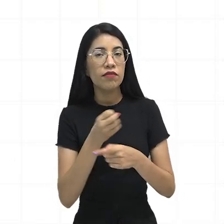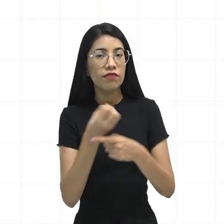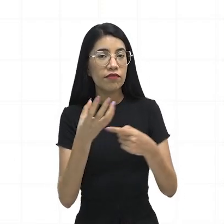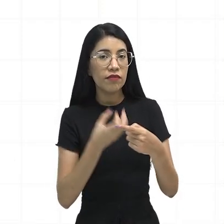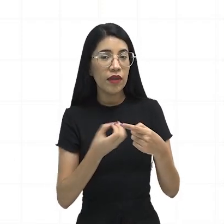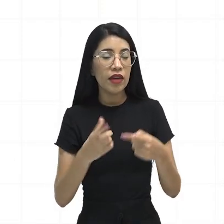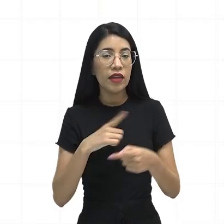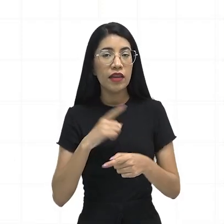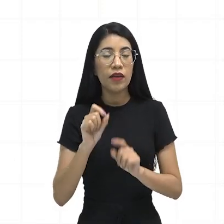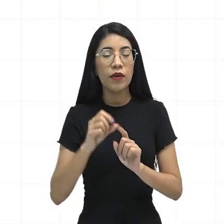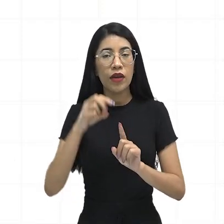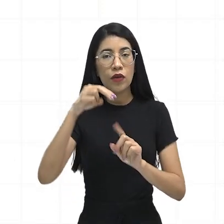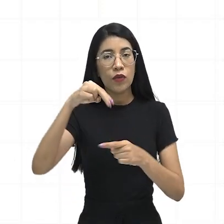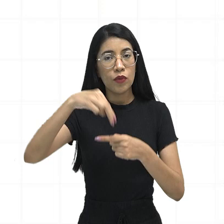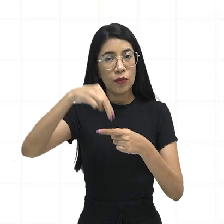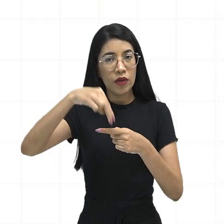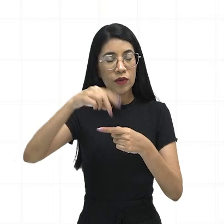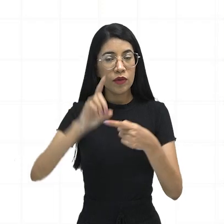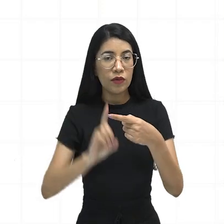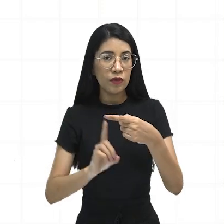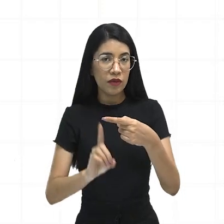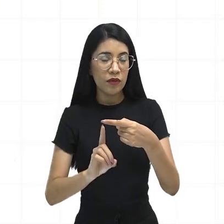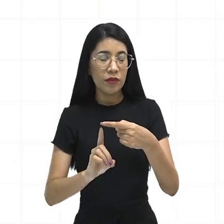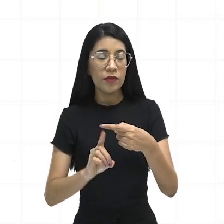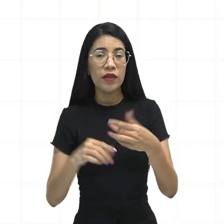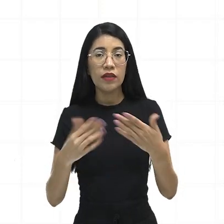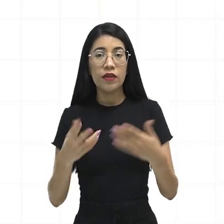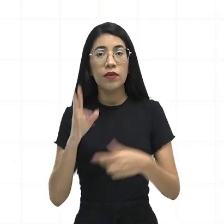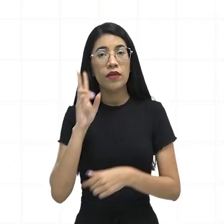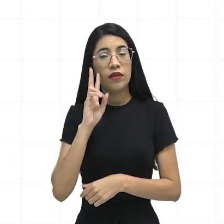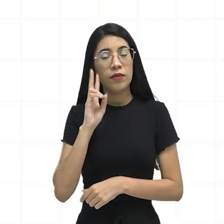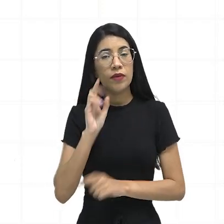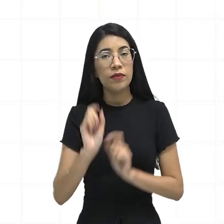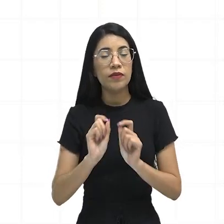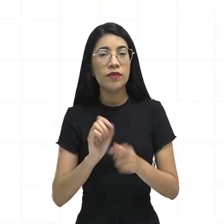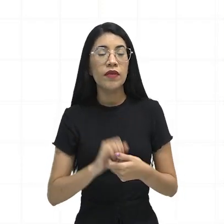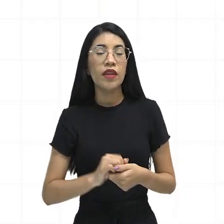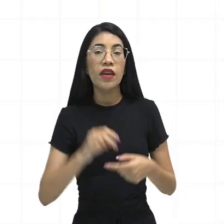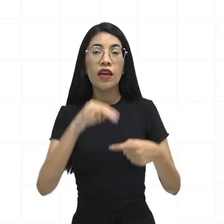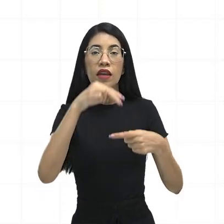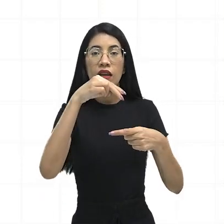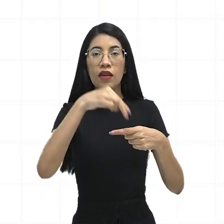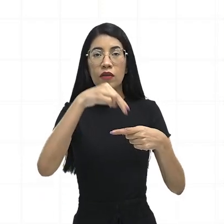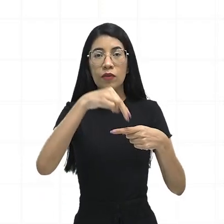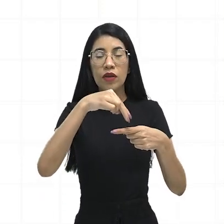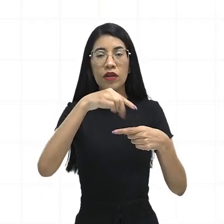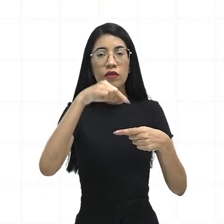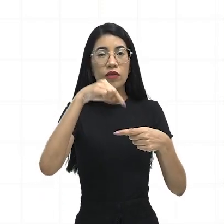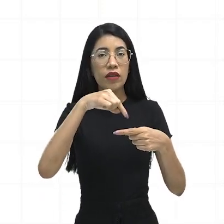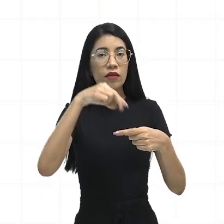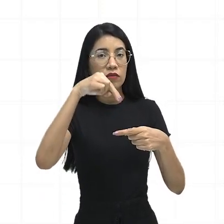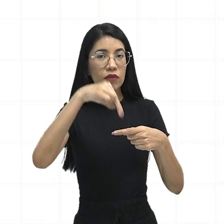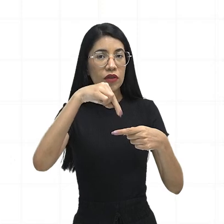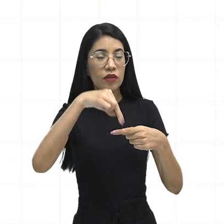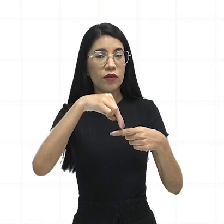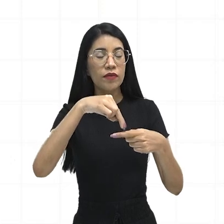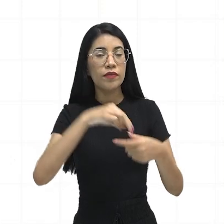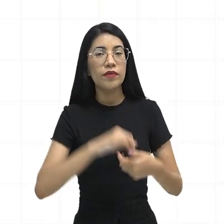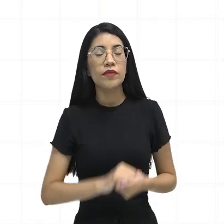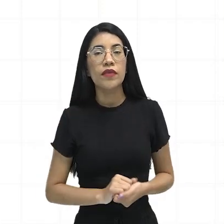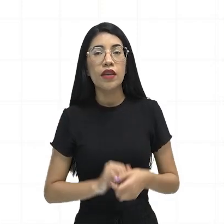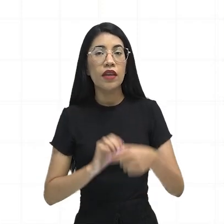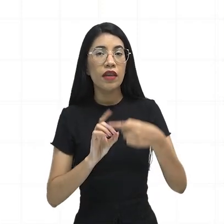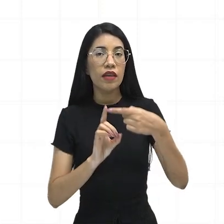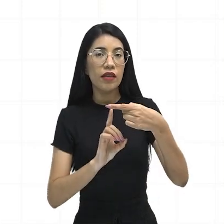pelo numerador e denominador. Vale lembrar, então, que o numerador é a parte de cima da fração